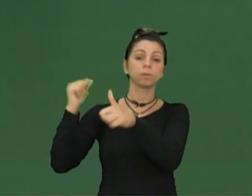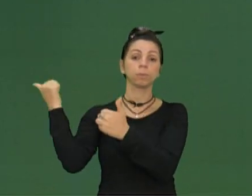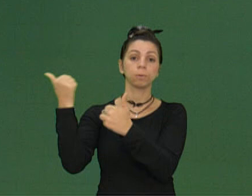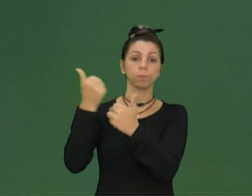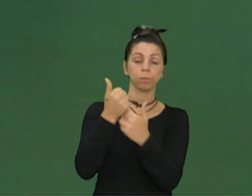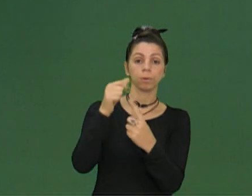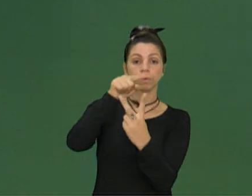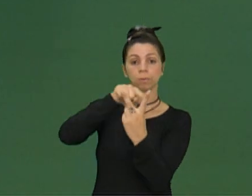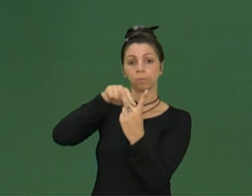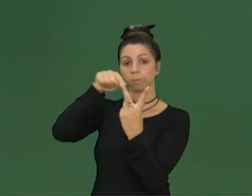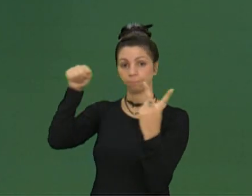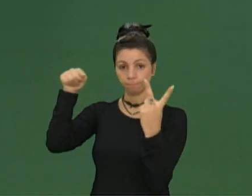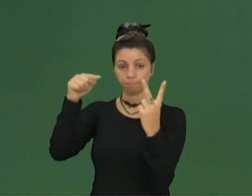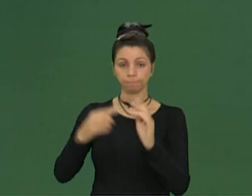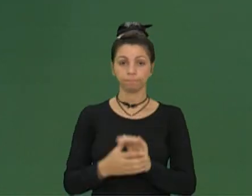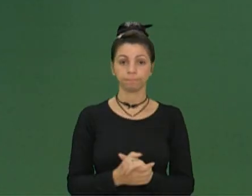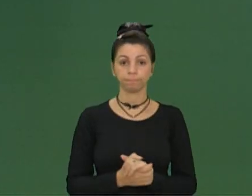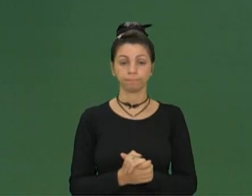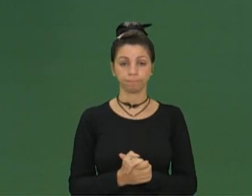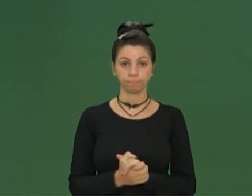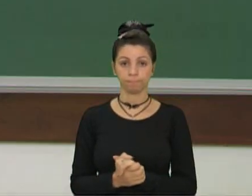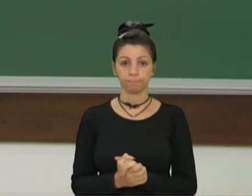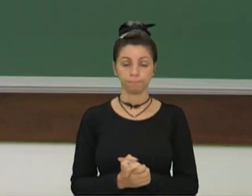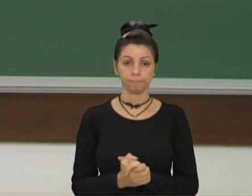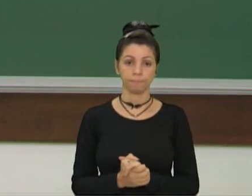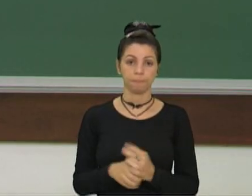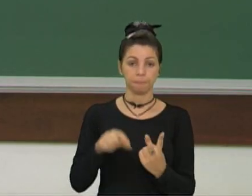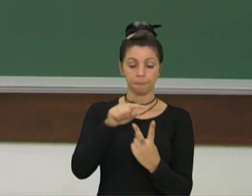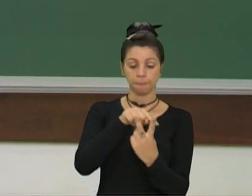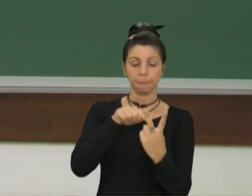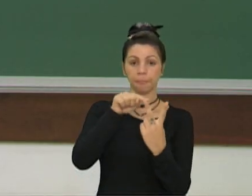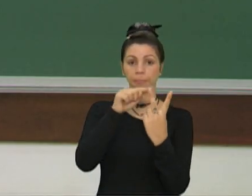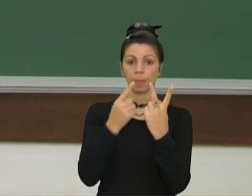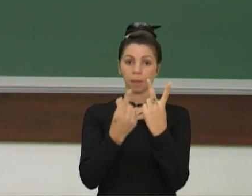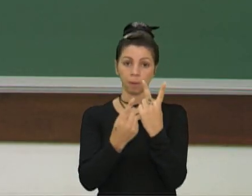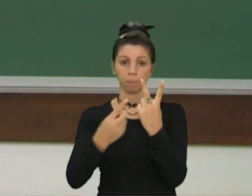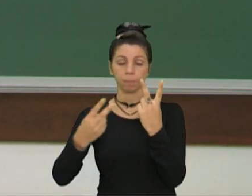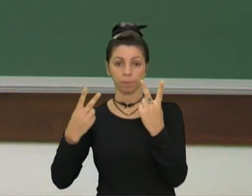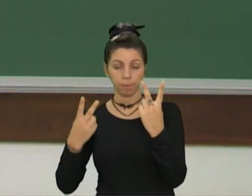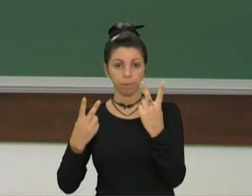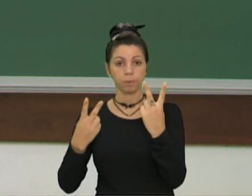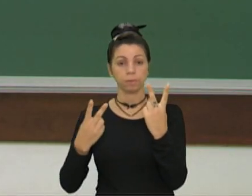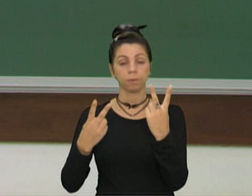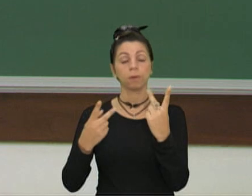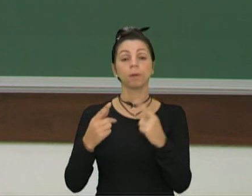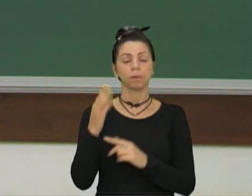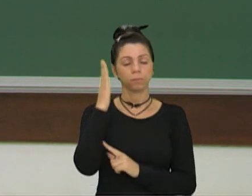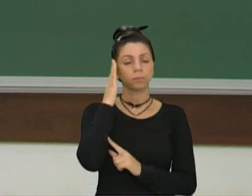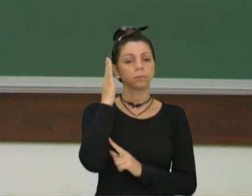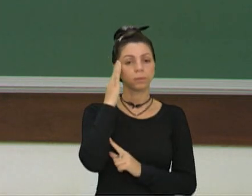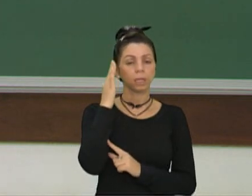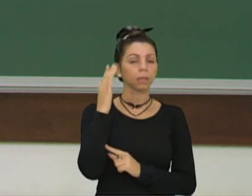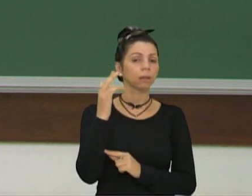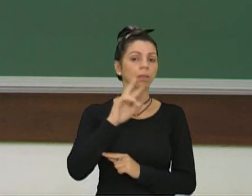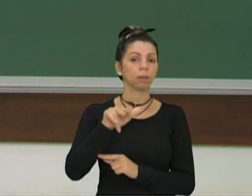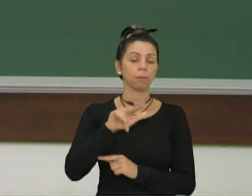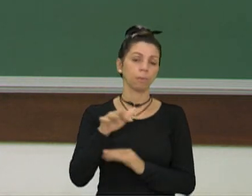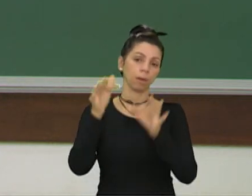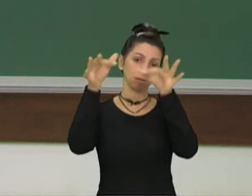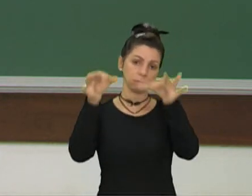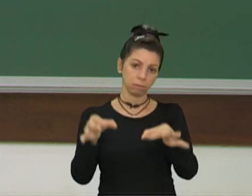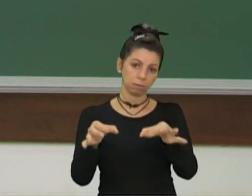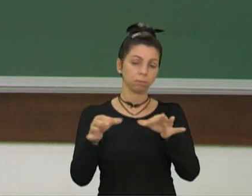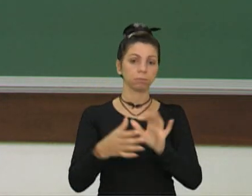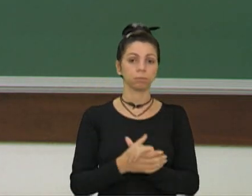Então, aqui, o que aconteceu? Raiz de 12, eu sei que ela não é uma raiz exata. Mas eu sei que ela está entre quais quadrados